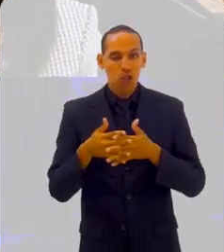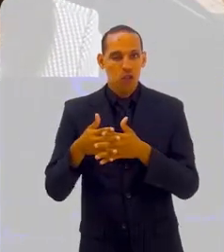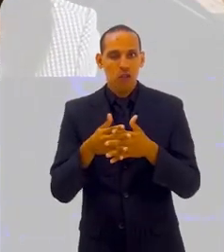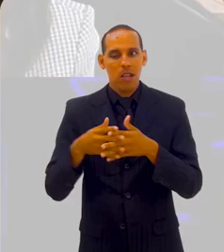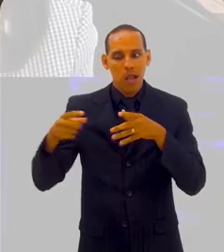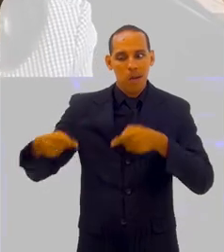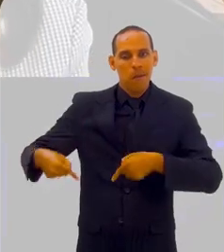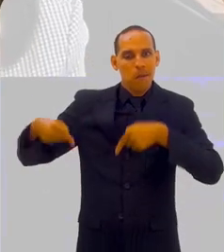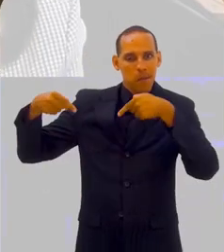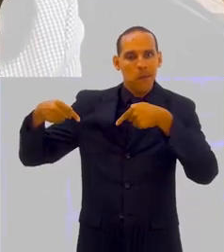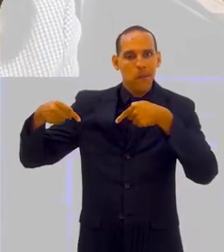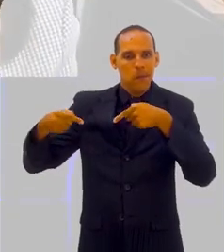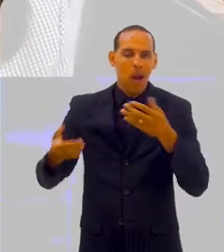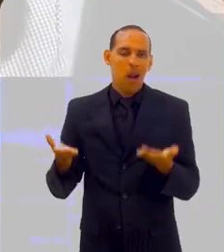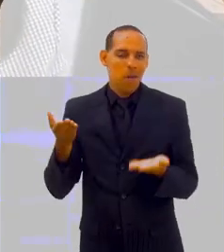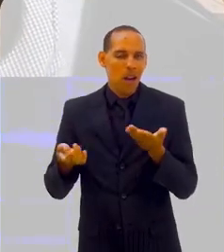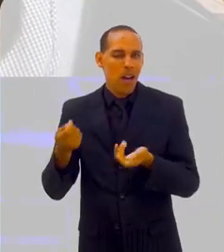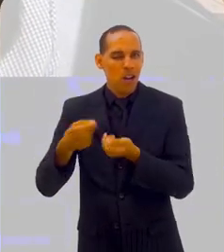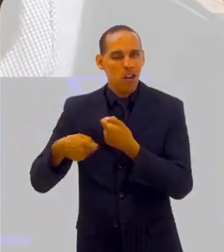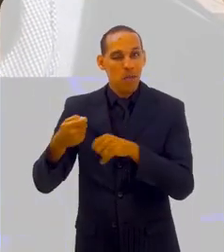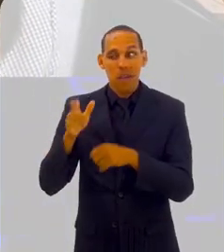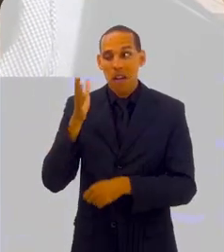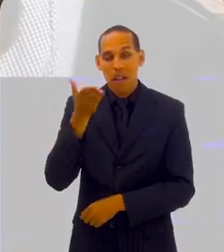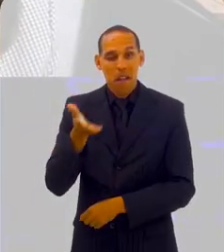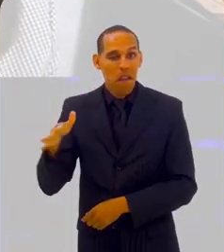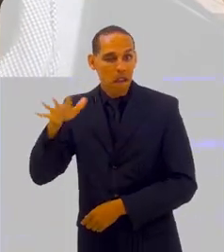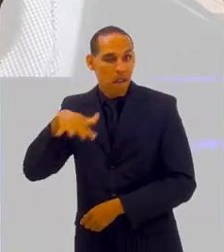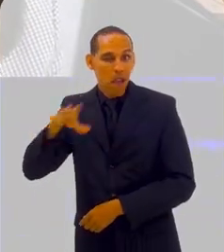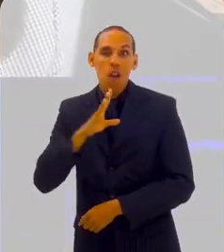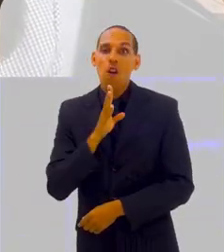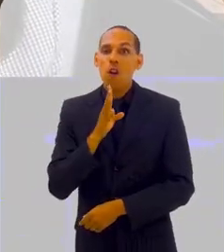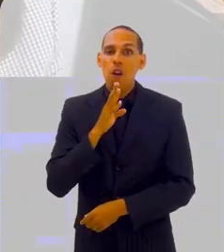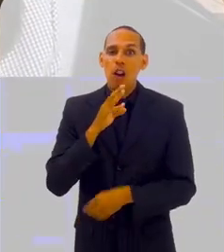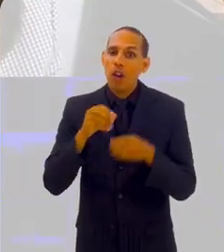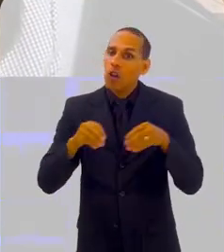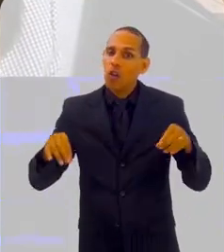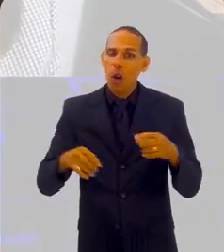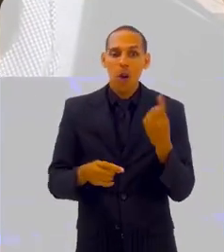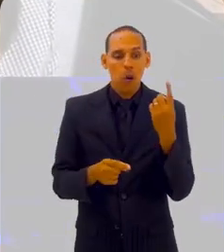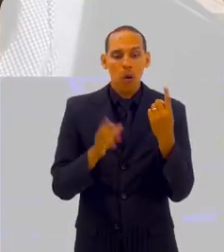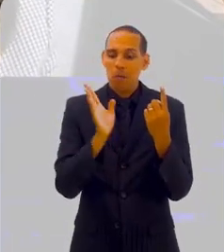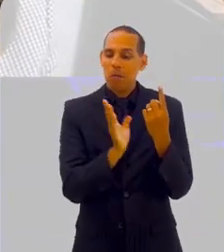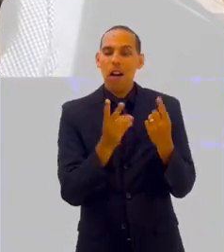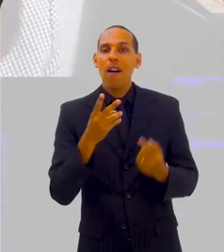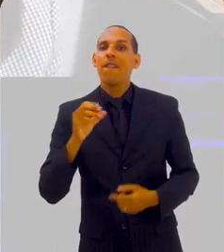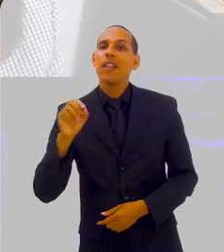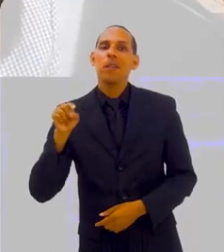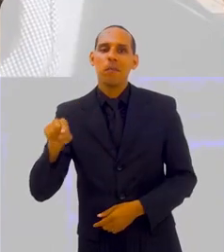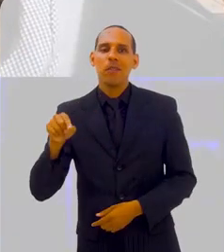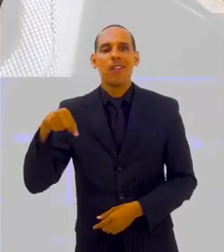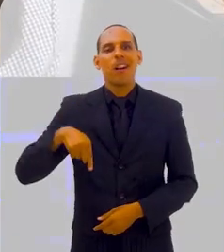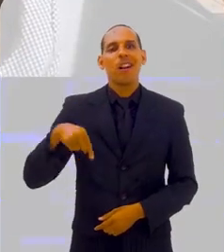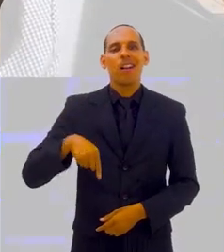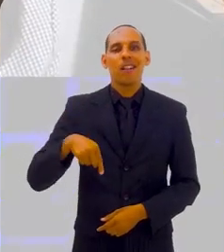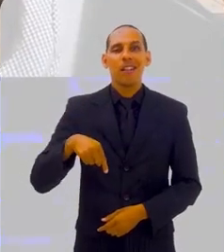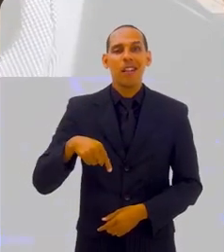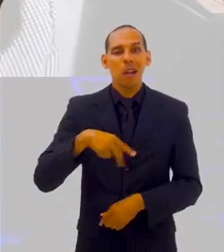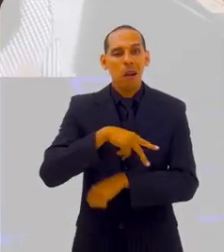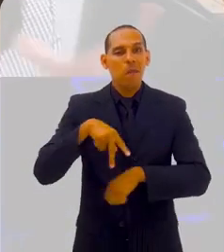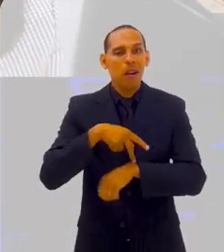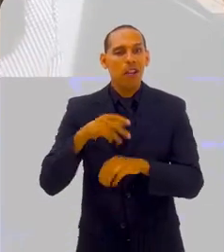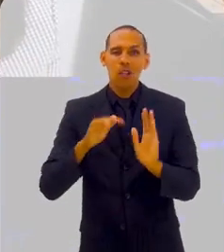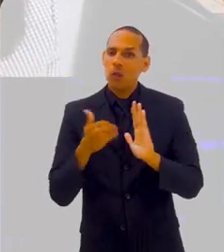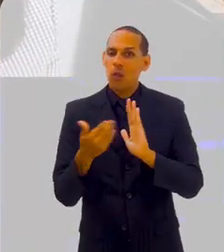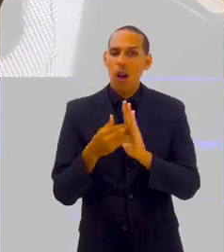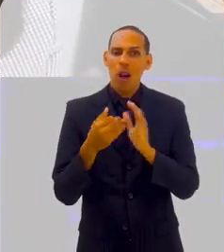nosso concorrente na balança comercial, ele conhece os seus solos numa escala de 1 para 20 mil. Enquanto que aqui no Brasil, o